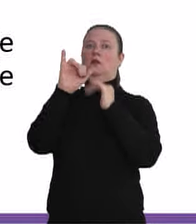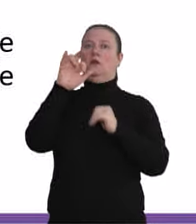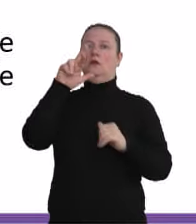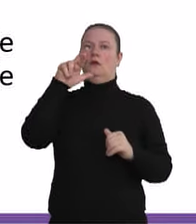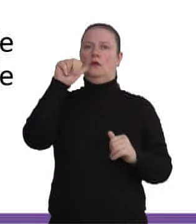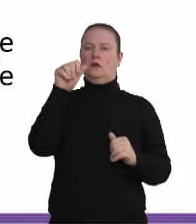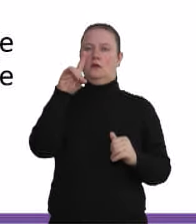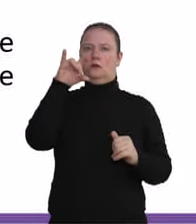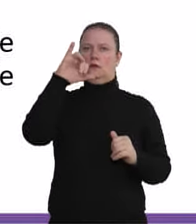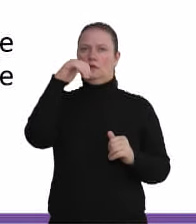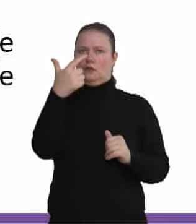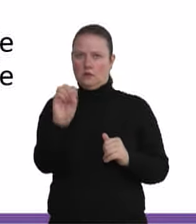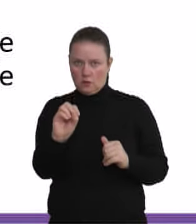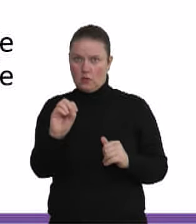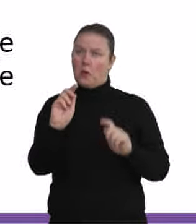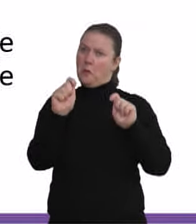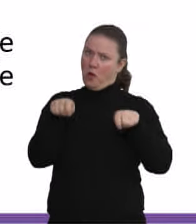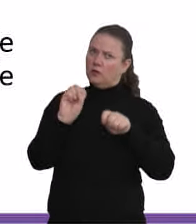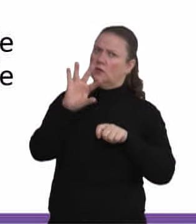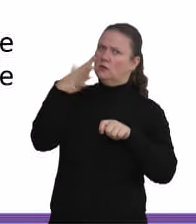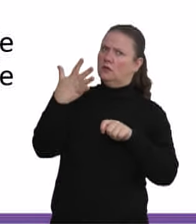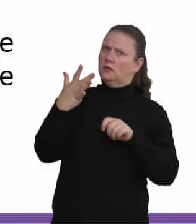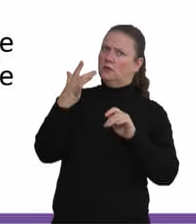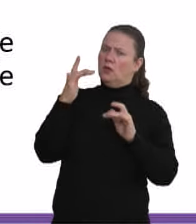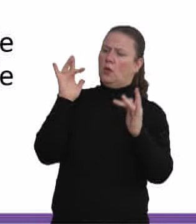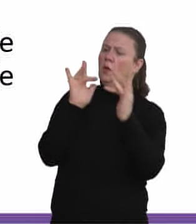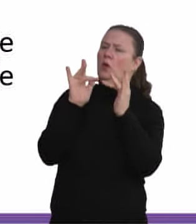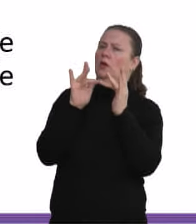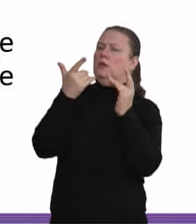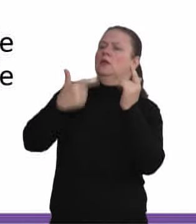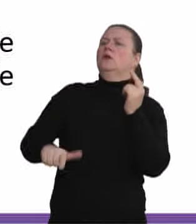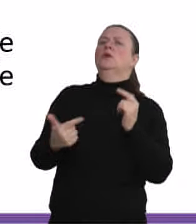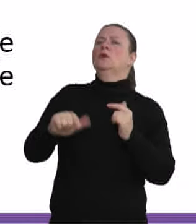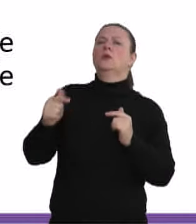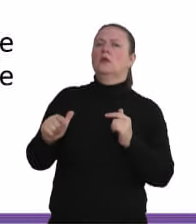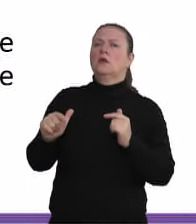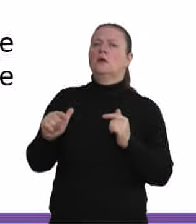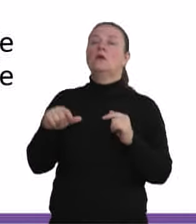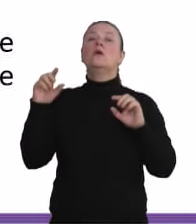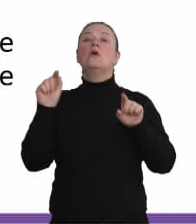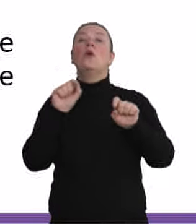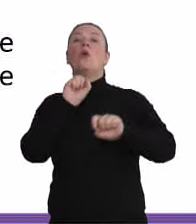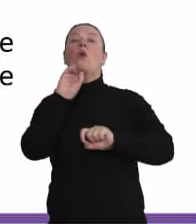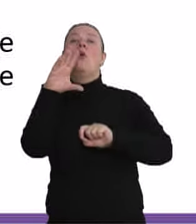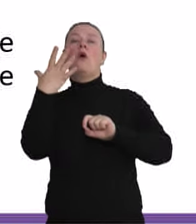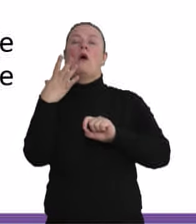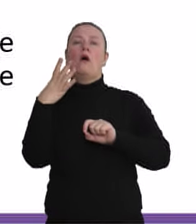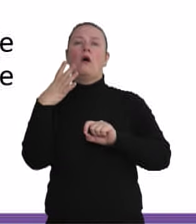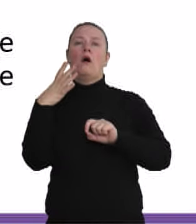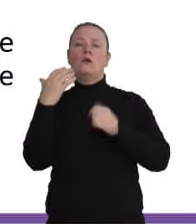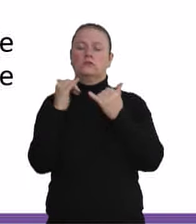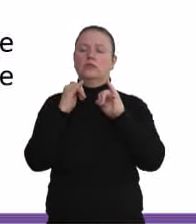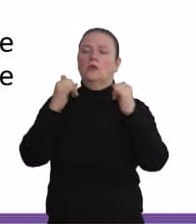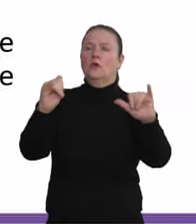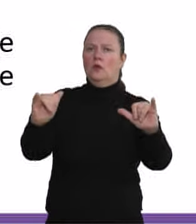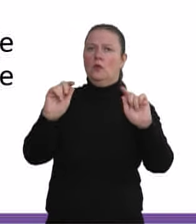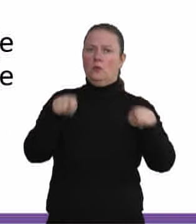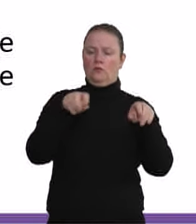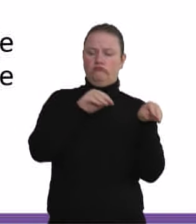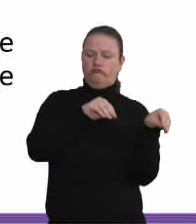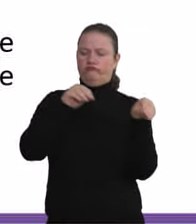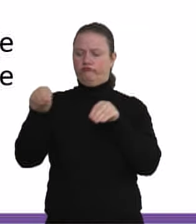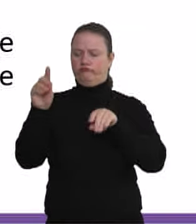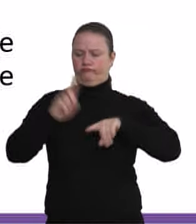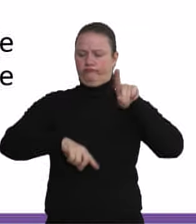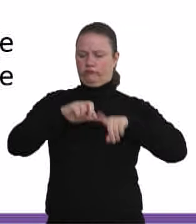a existência de meio material? Letra D, o calor é uma forma de energia que pode se transferir de um corpo para